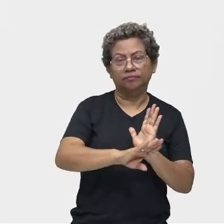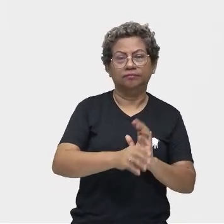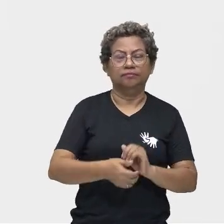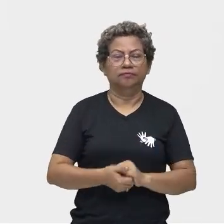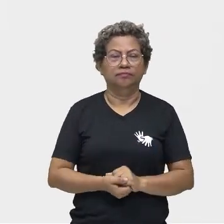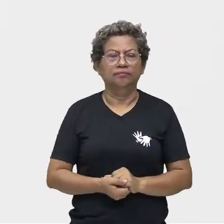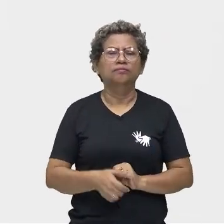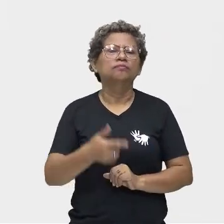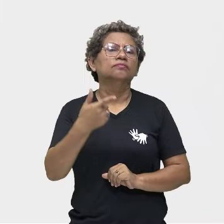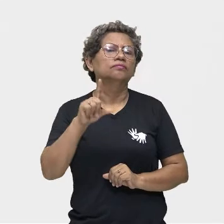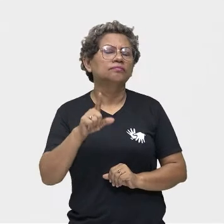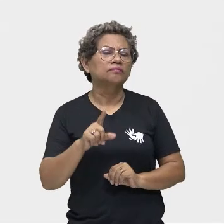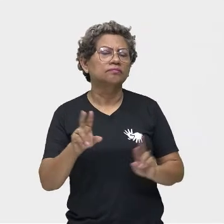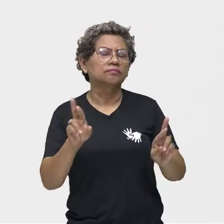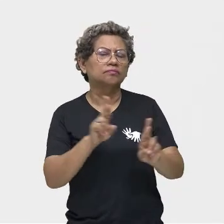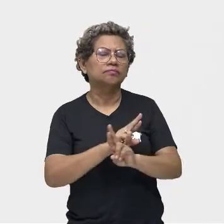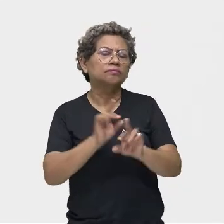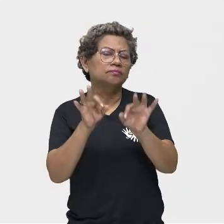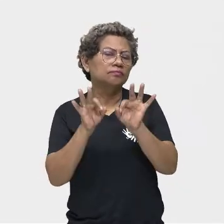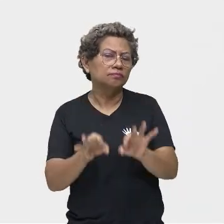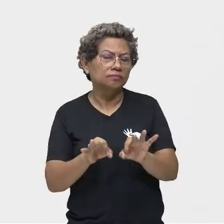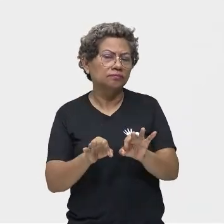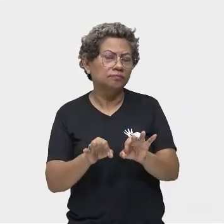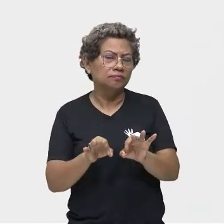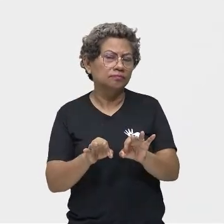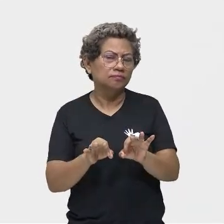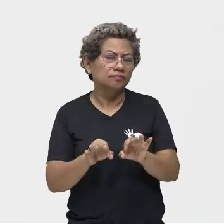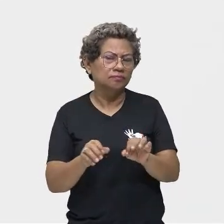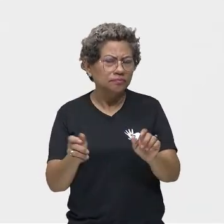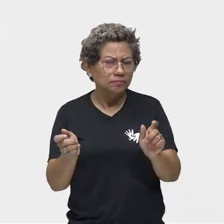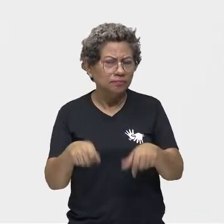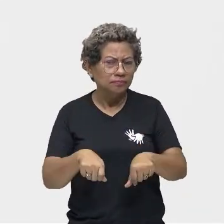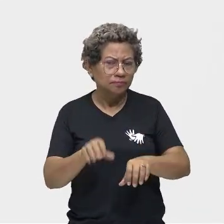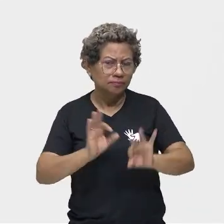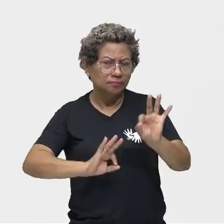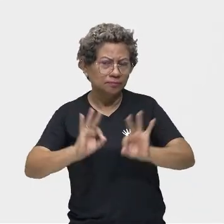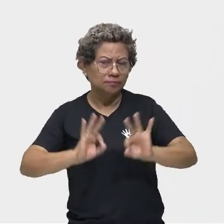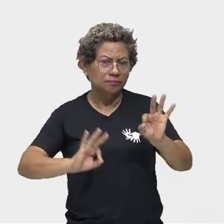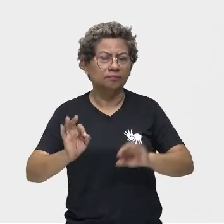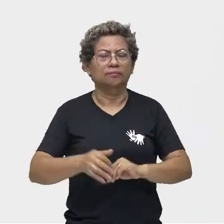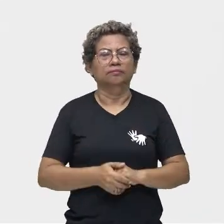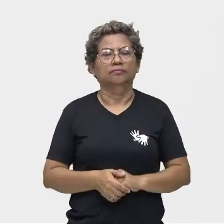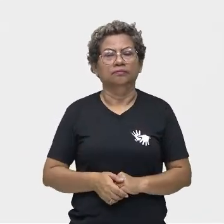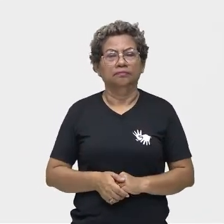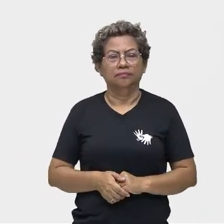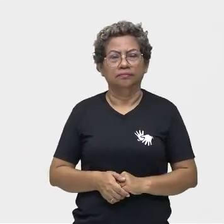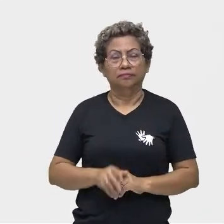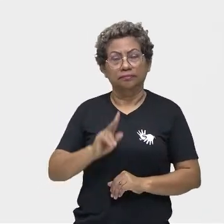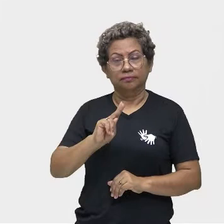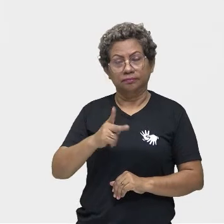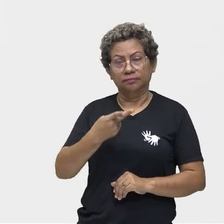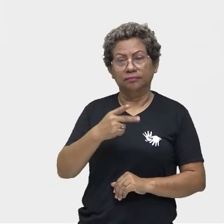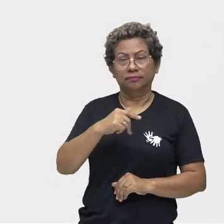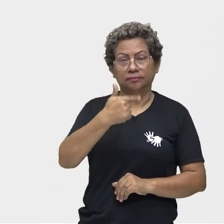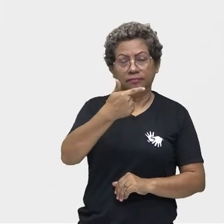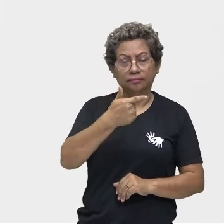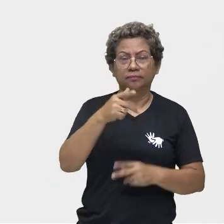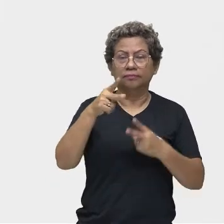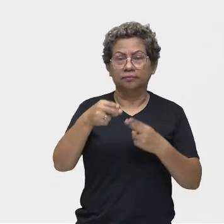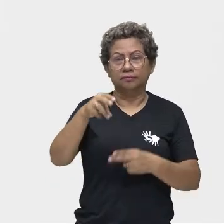E qual é a outra relação que nos permite trabalhar a altura? É aquela que diz o quê? Que h ao quadrado é igual a